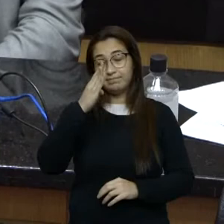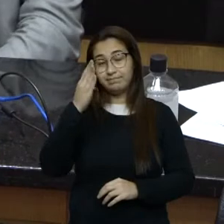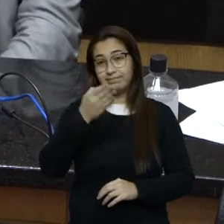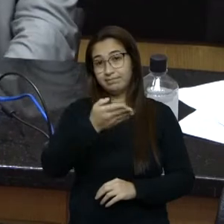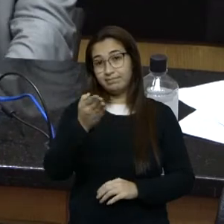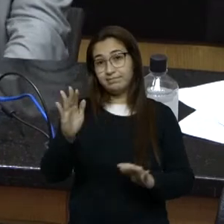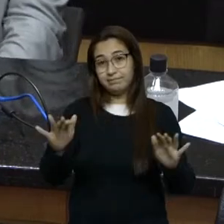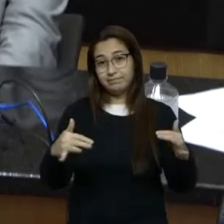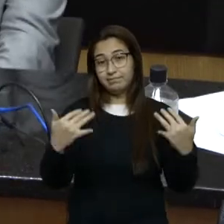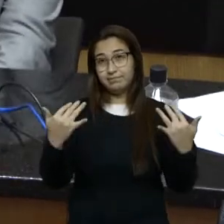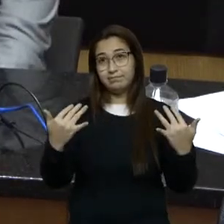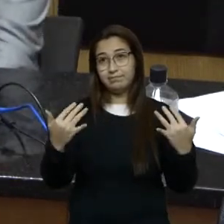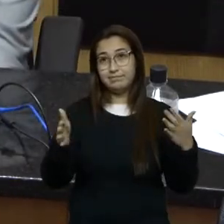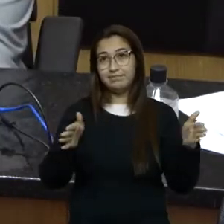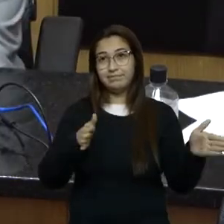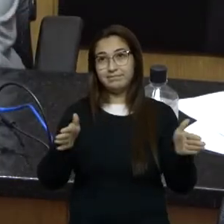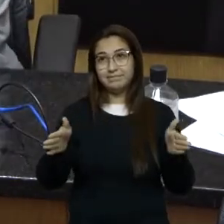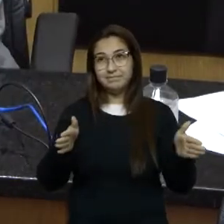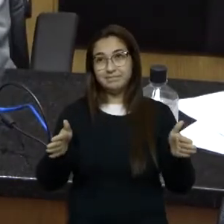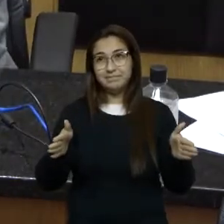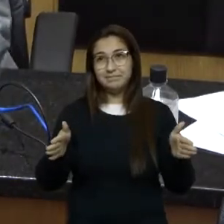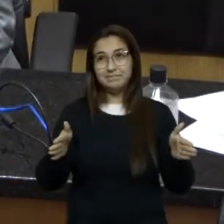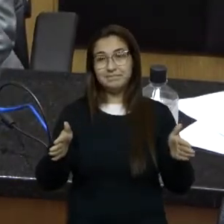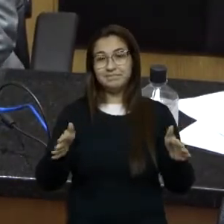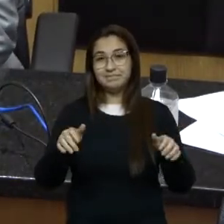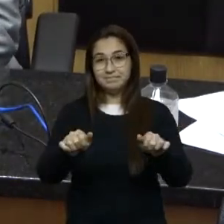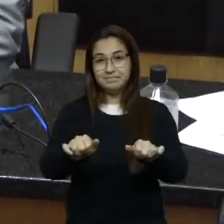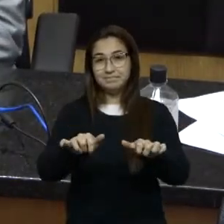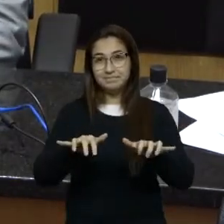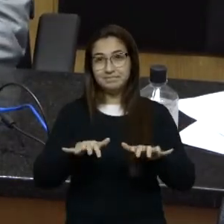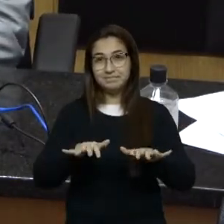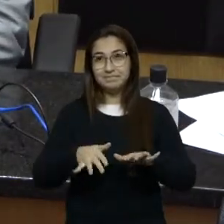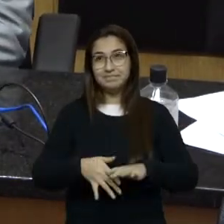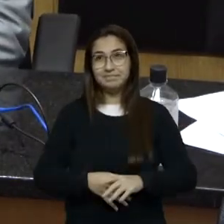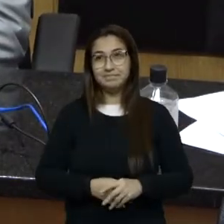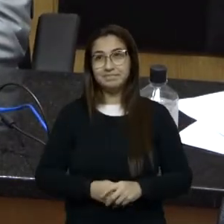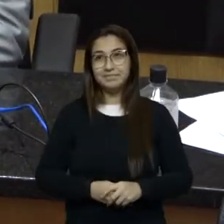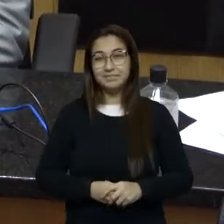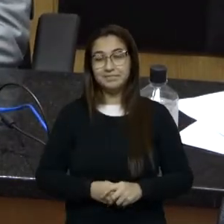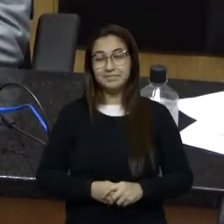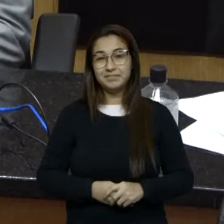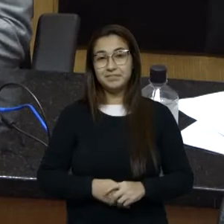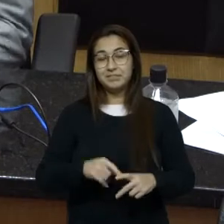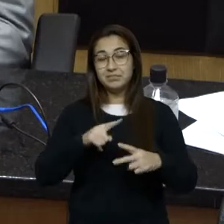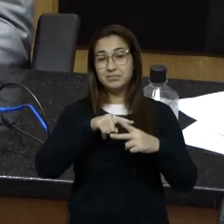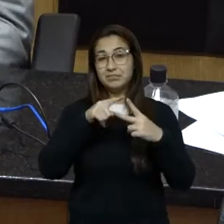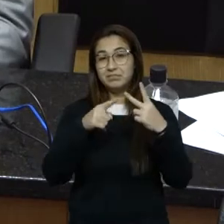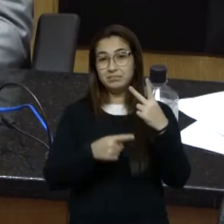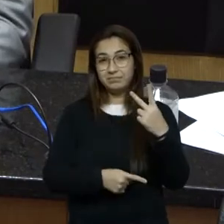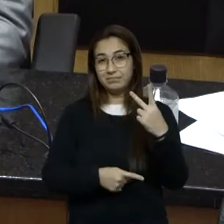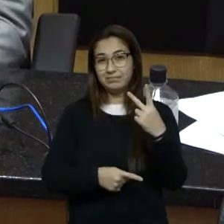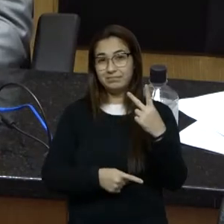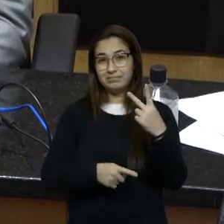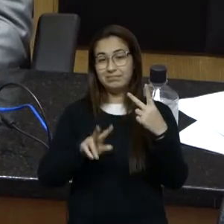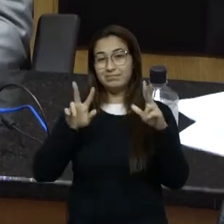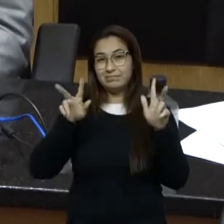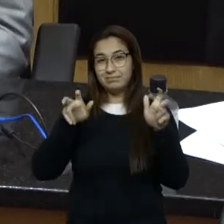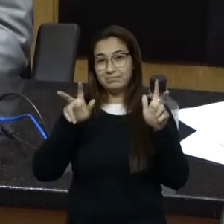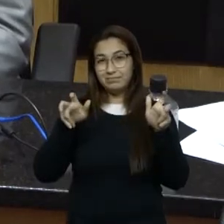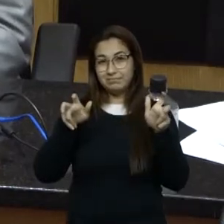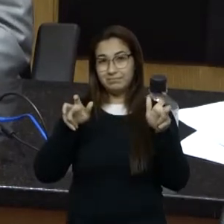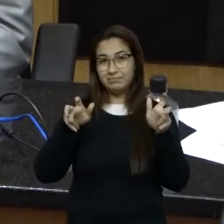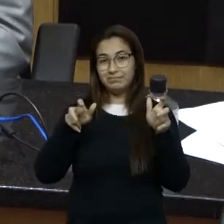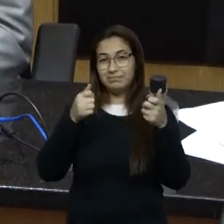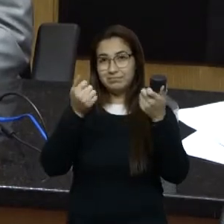estão acompanhando essa memorável sessão e eu tenho 22 tópicos para